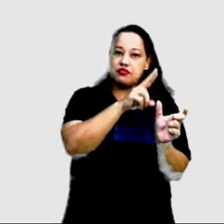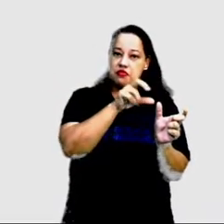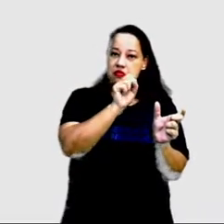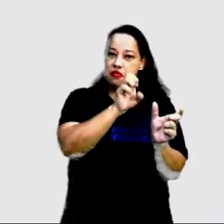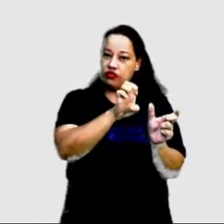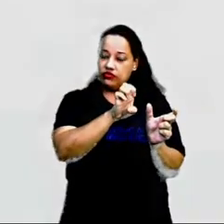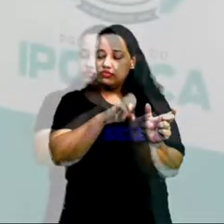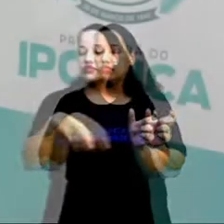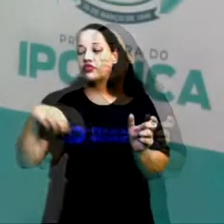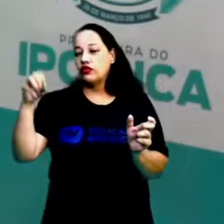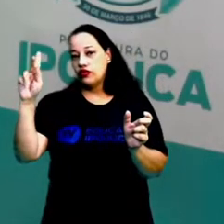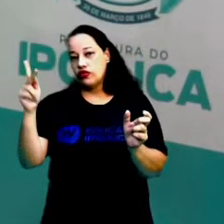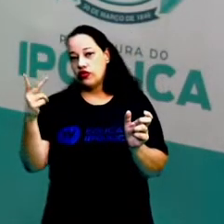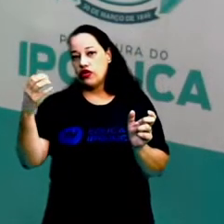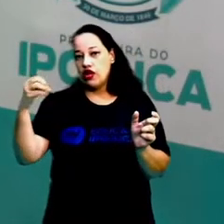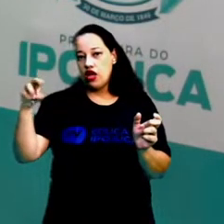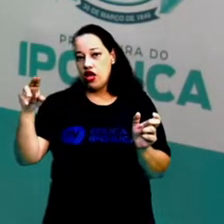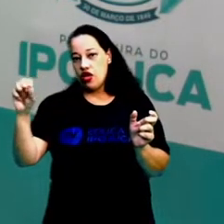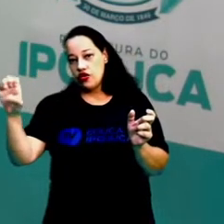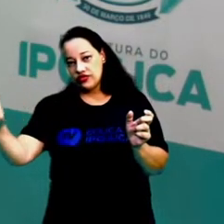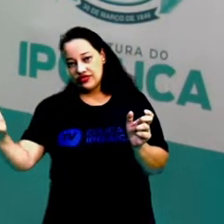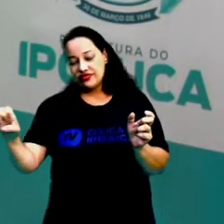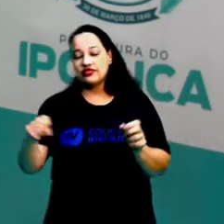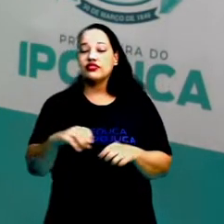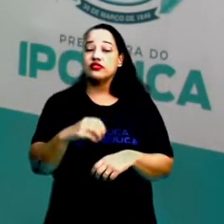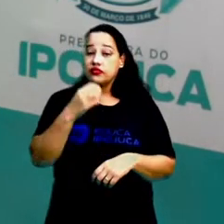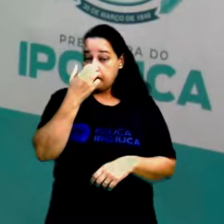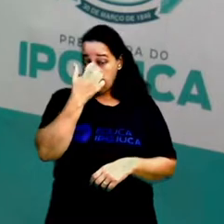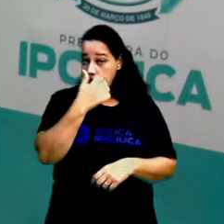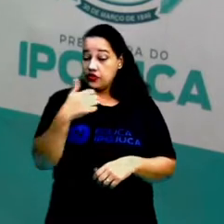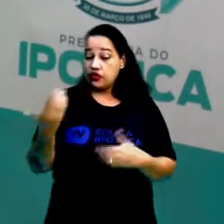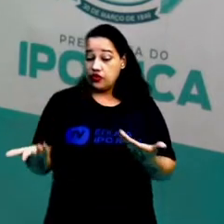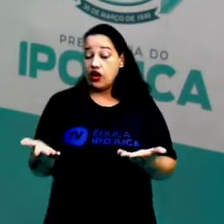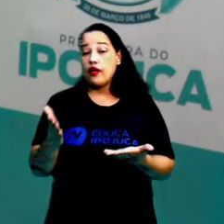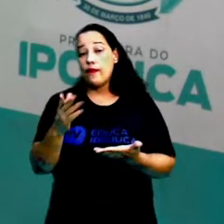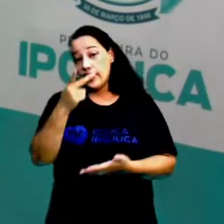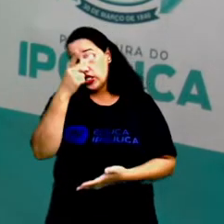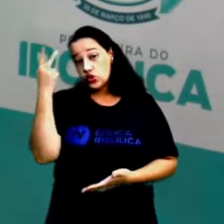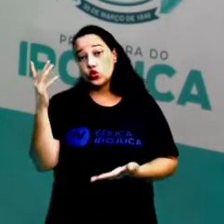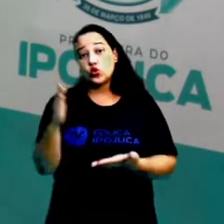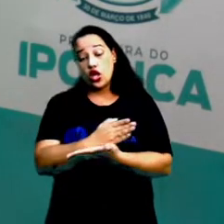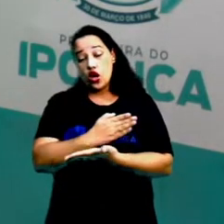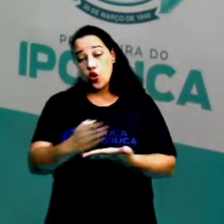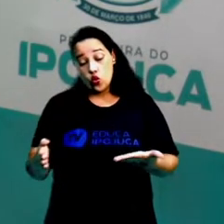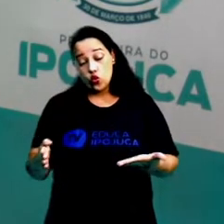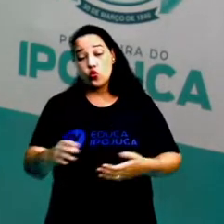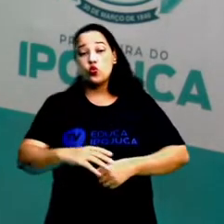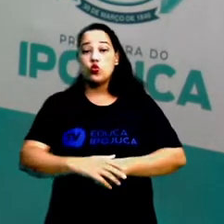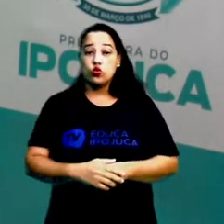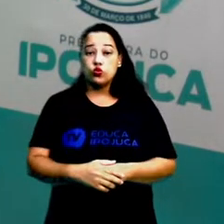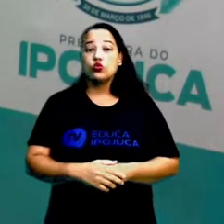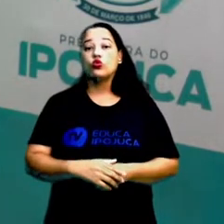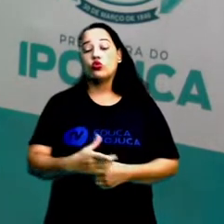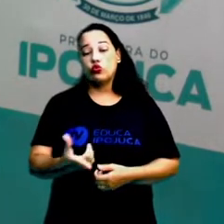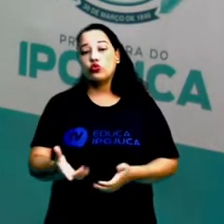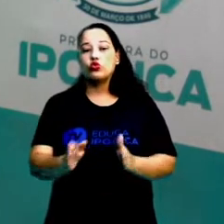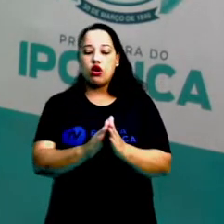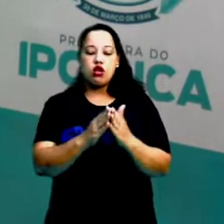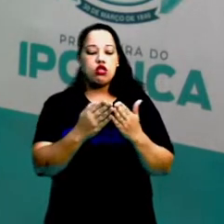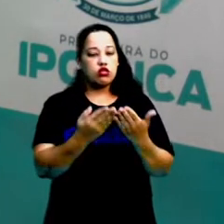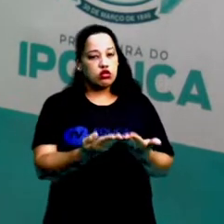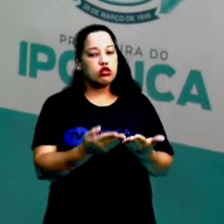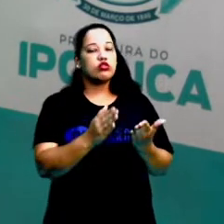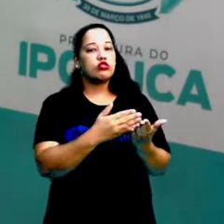adendo aqui, pessoal, eu sei que algumas pessoas... a grande maioria das pessoas e dos livros de